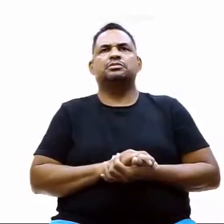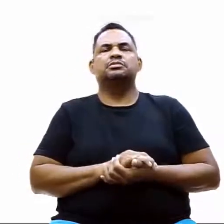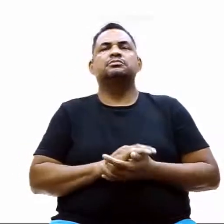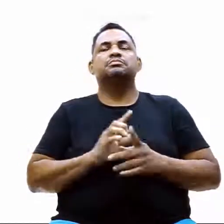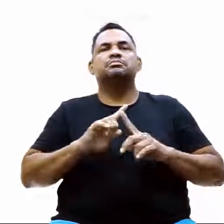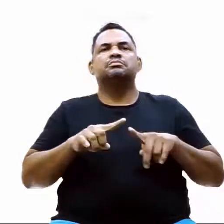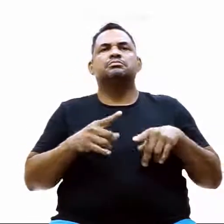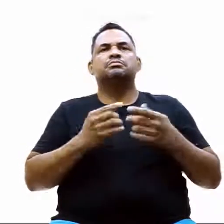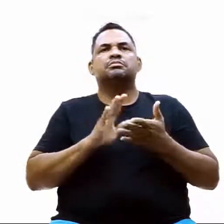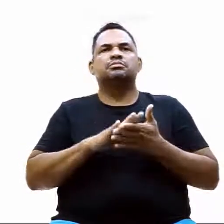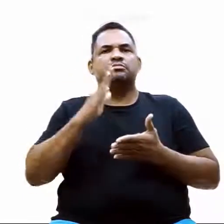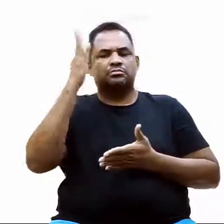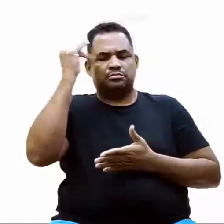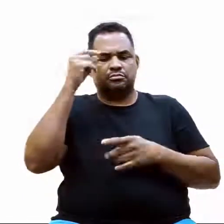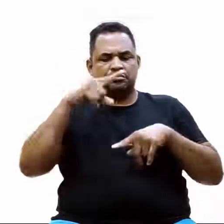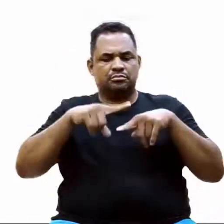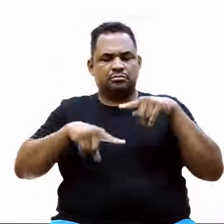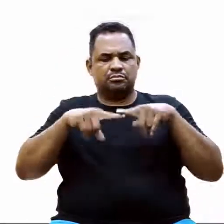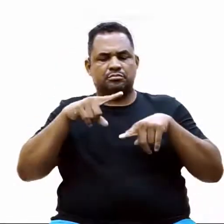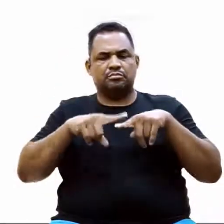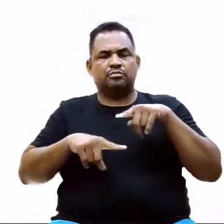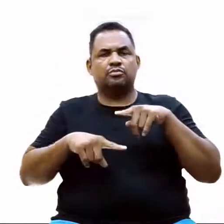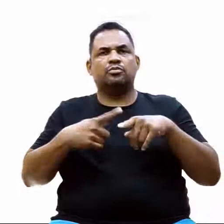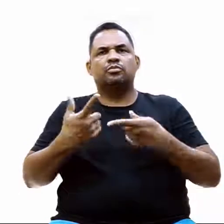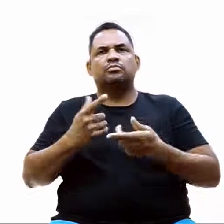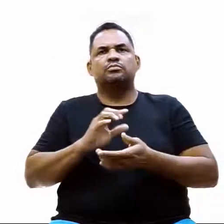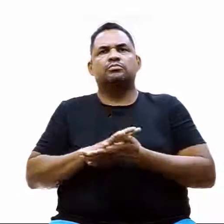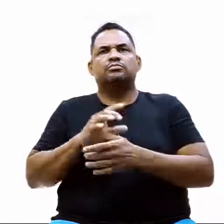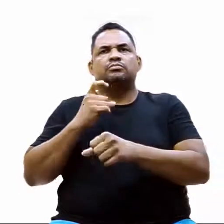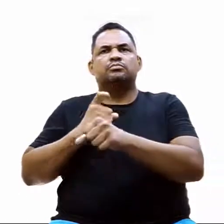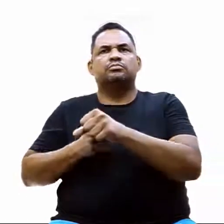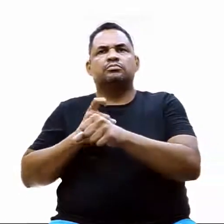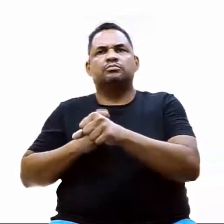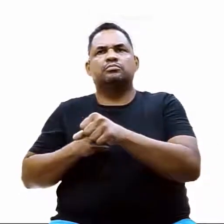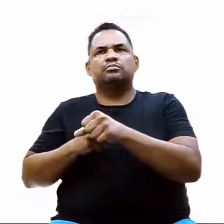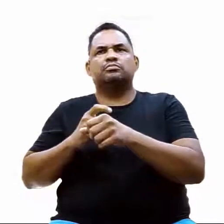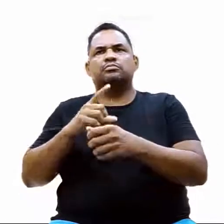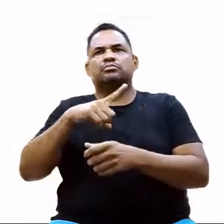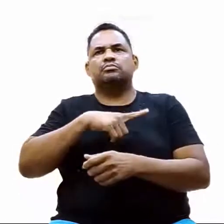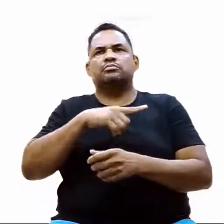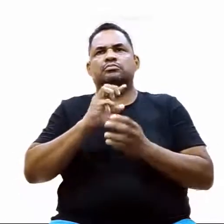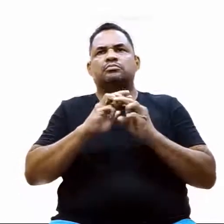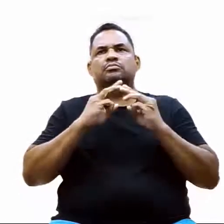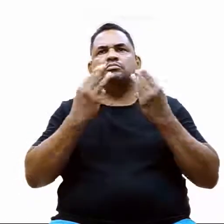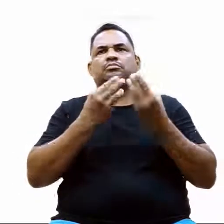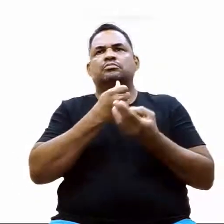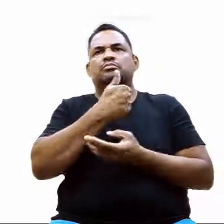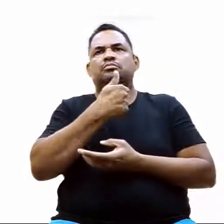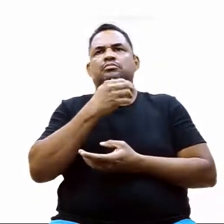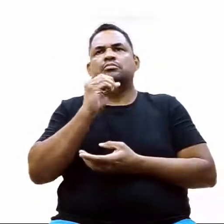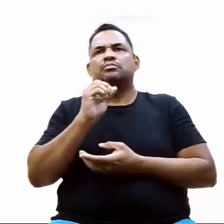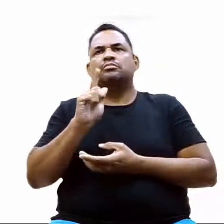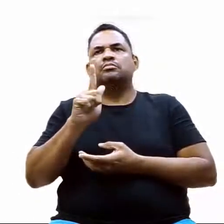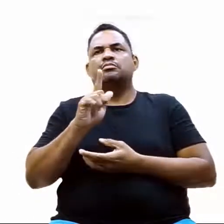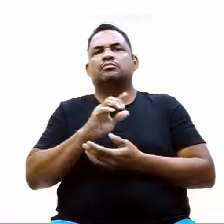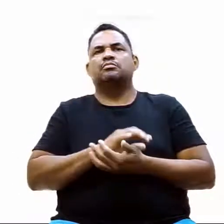entanto, sabendo-se que o produto sólido tem massa de 10